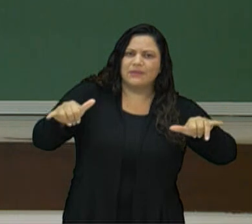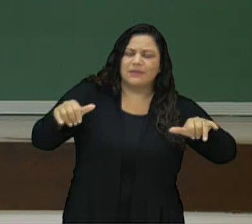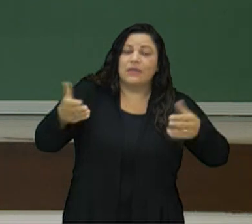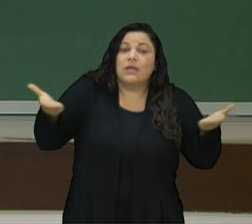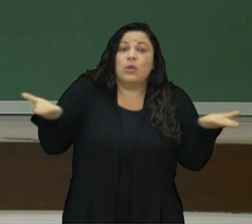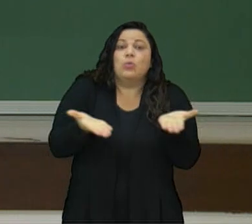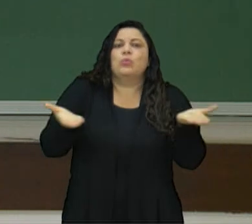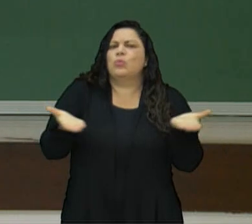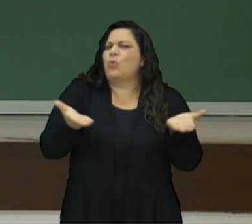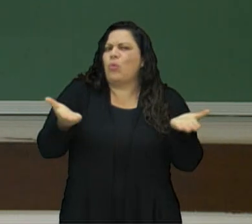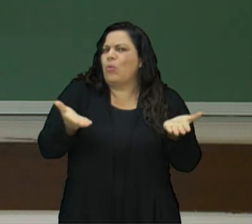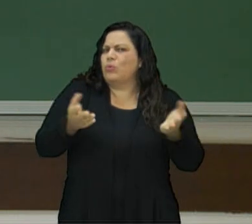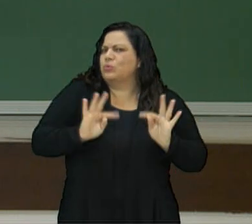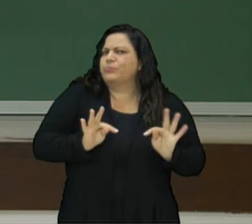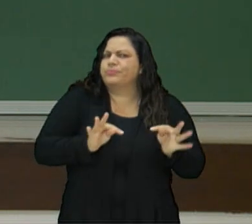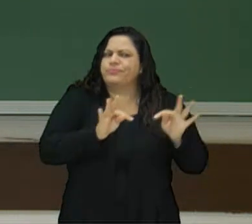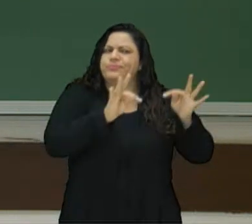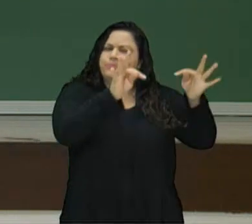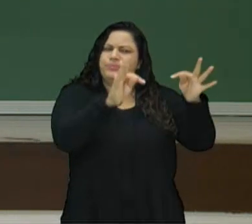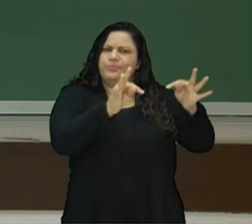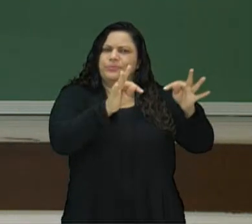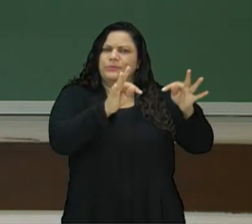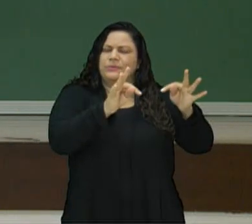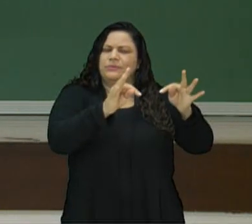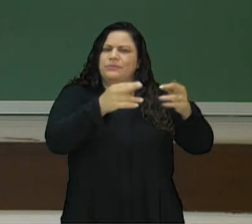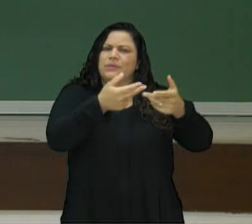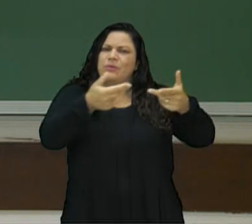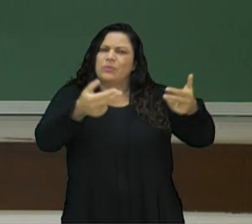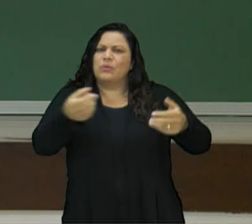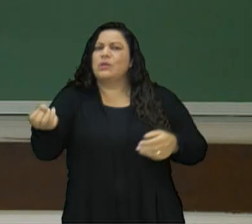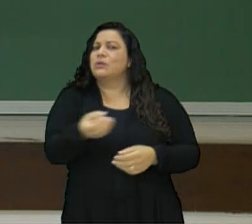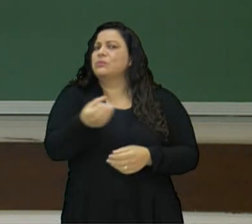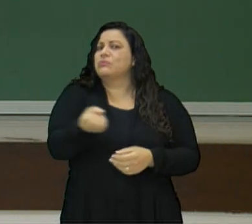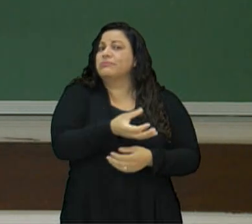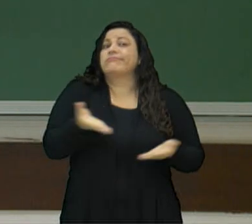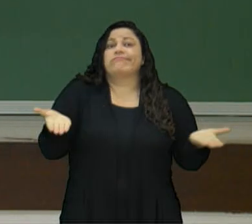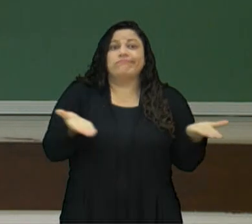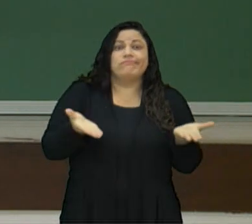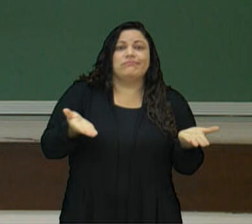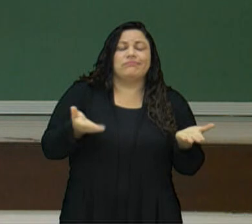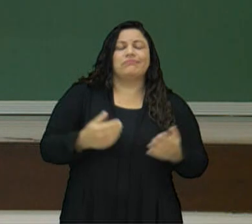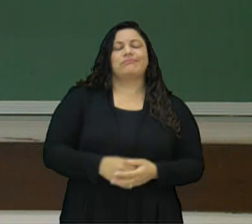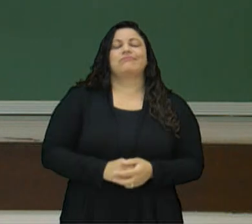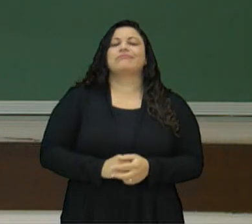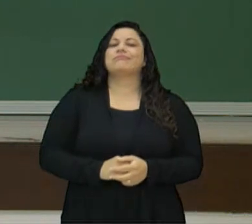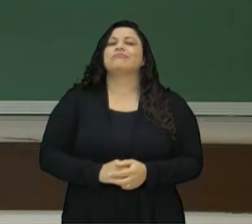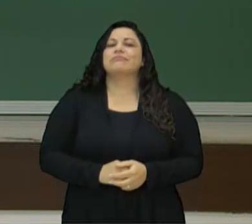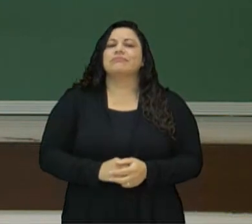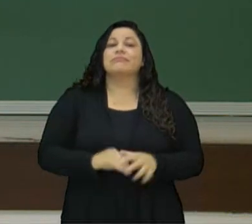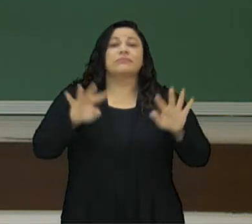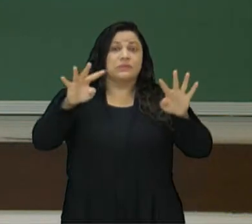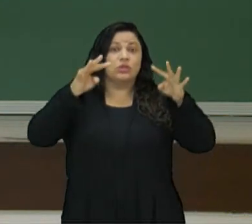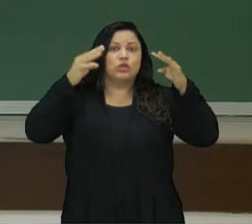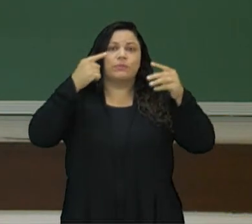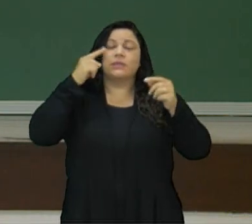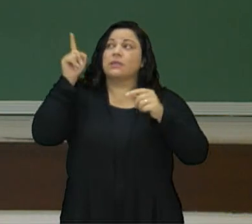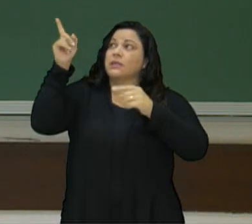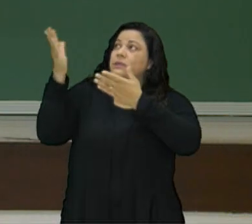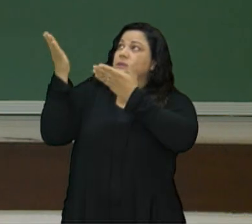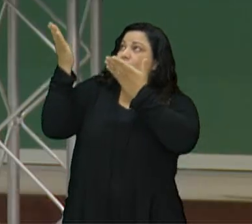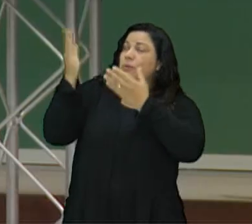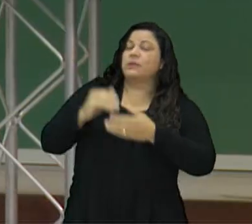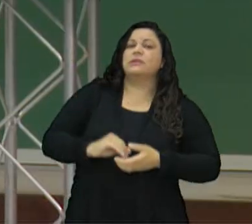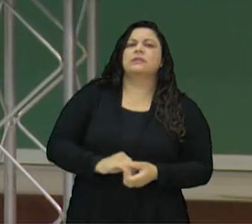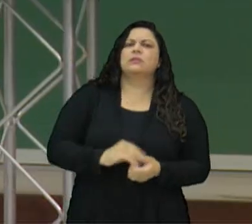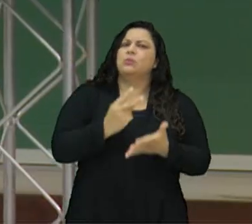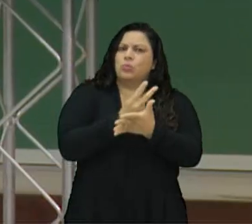com toda a tecnologia e modernidade que nós temos? Antes de prosseguirmos, eu quero chamar a sua atenção apenas para uma questão que aconteceu aqui